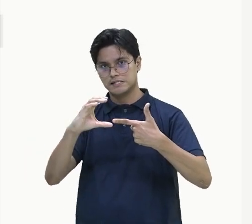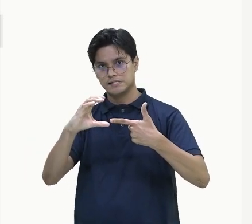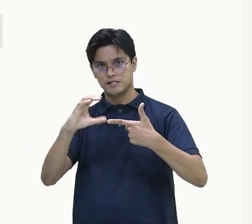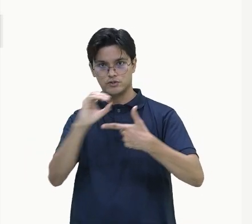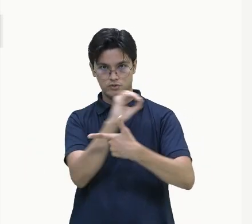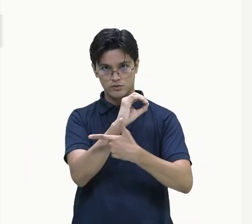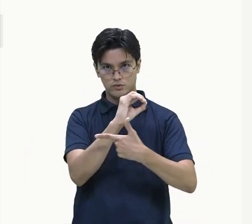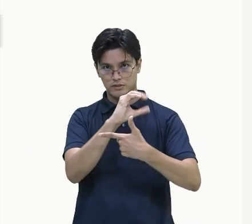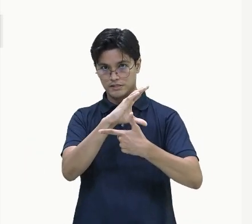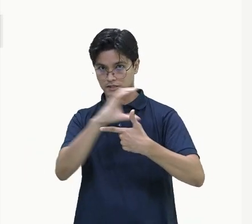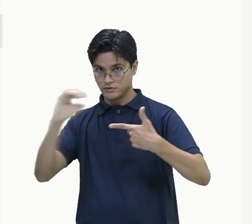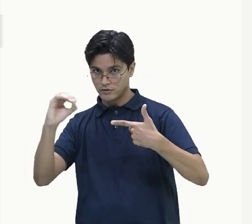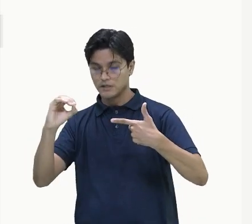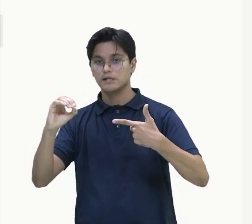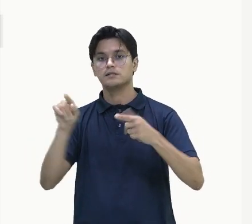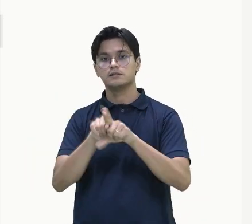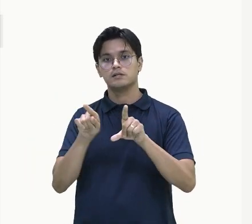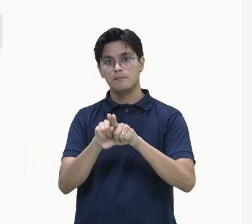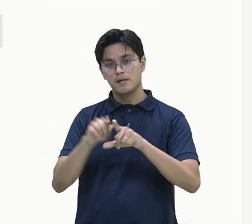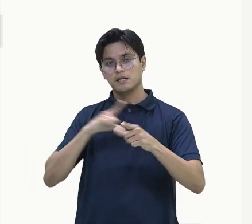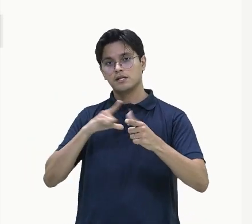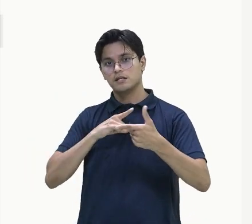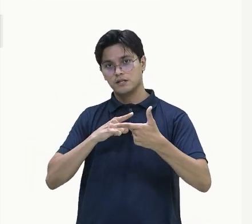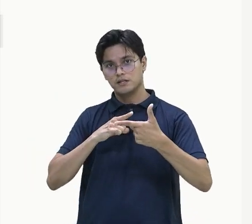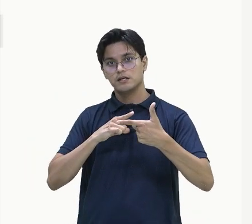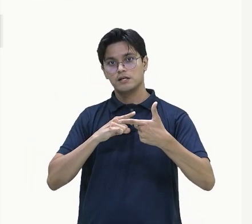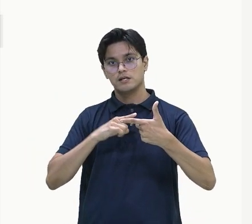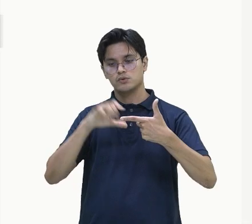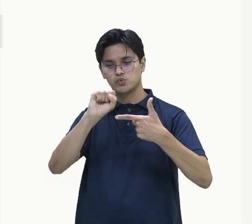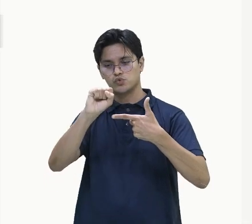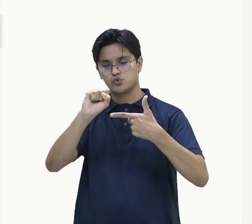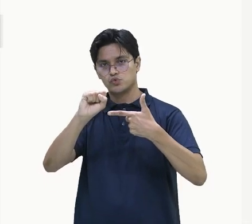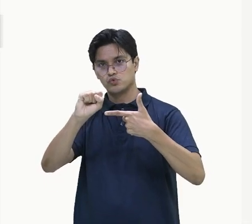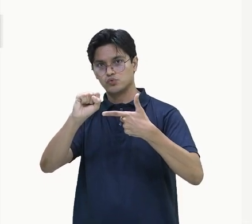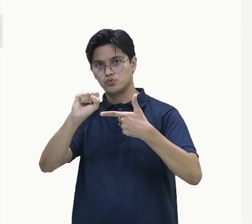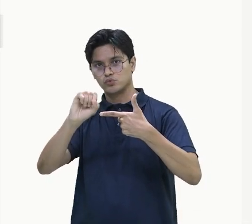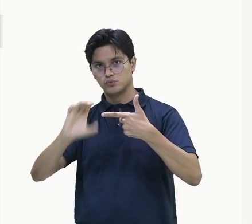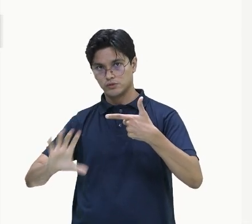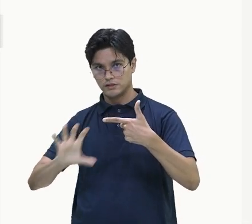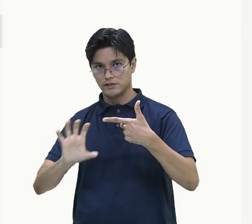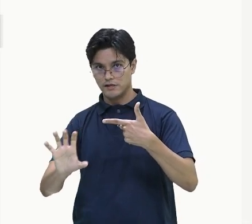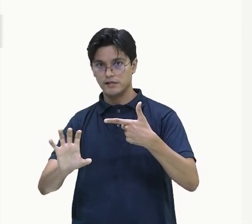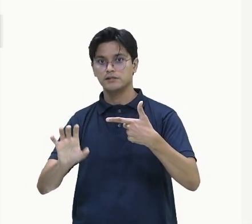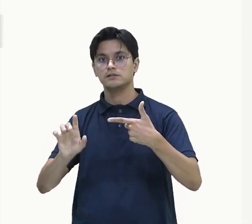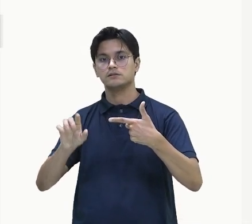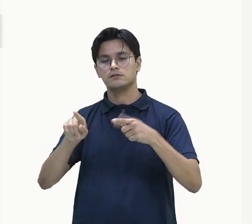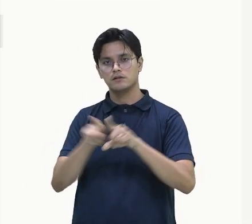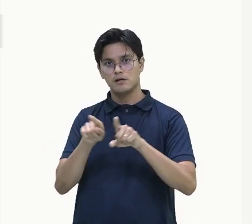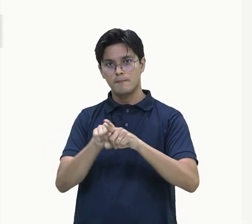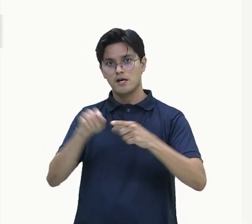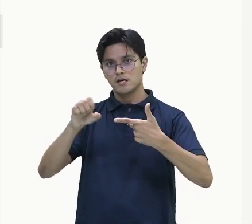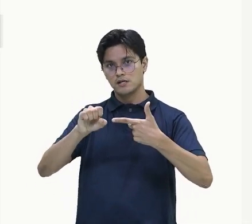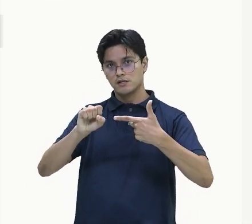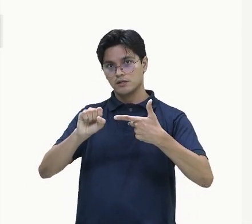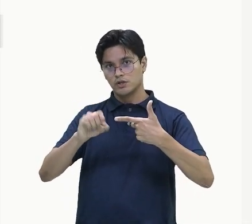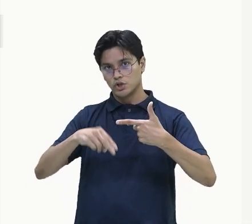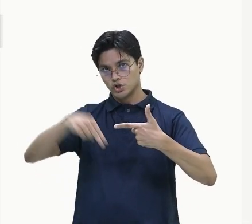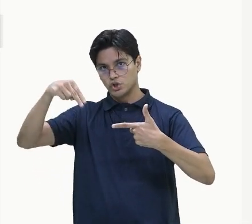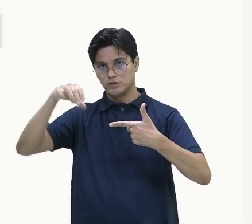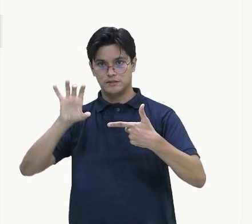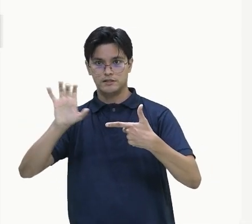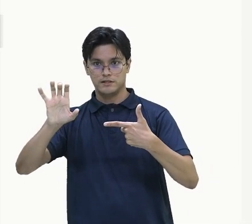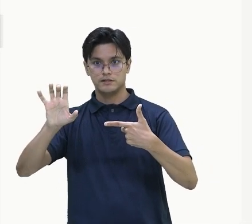né, e parte do sudeste e nordeste também, certo?